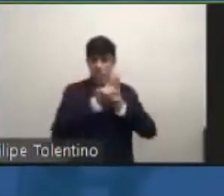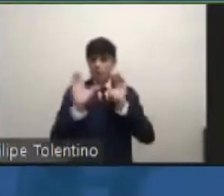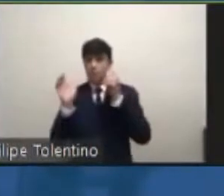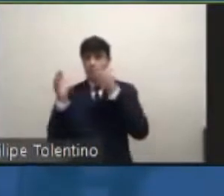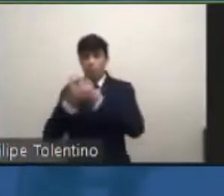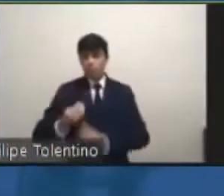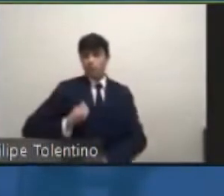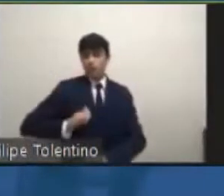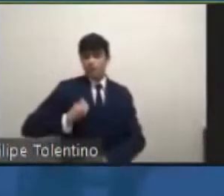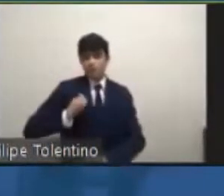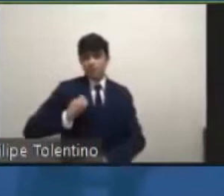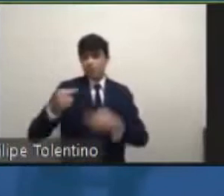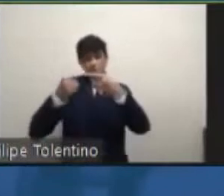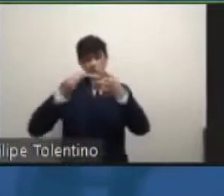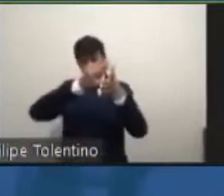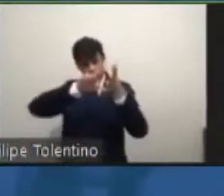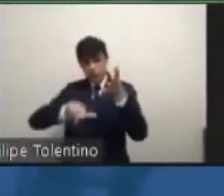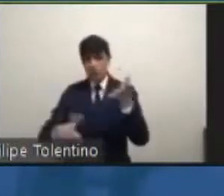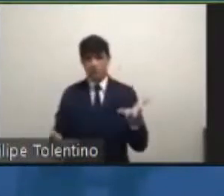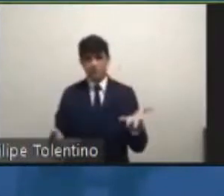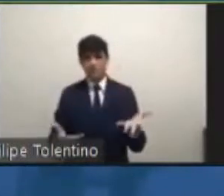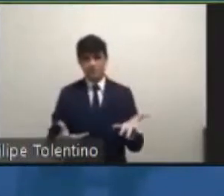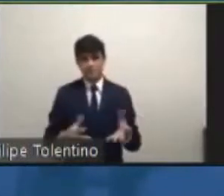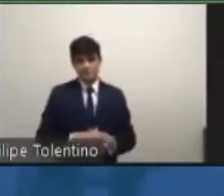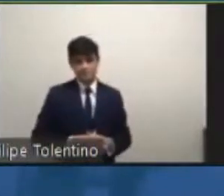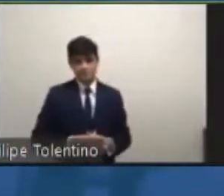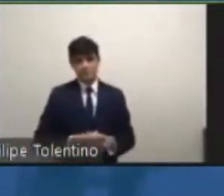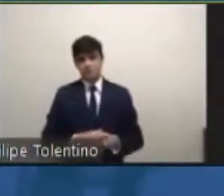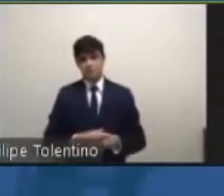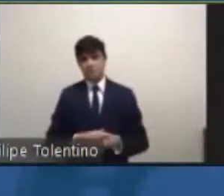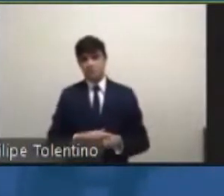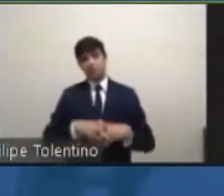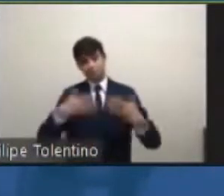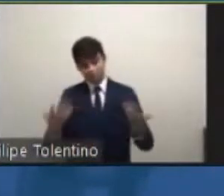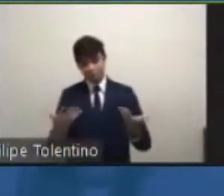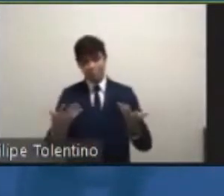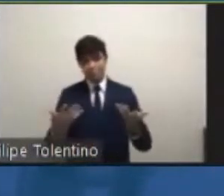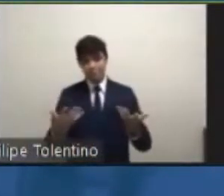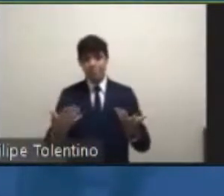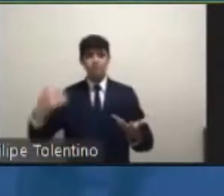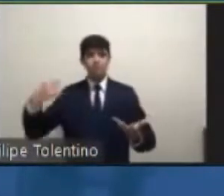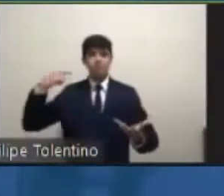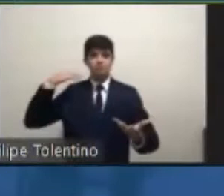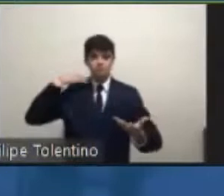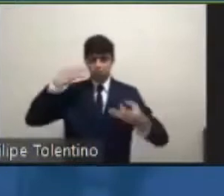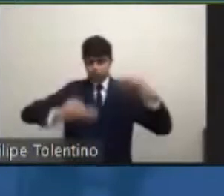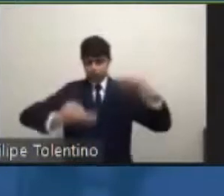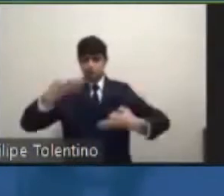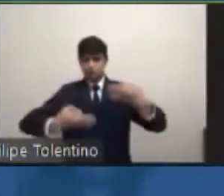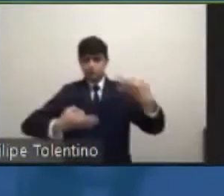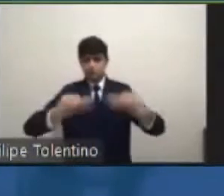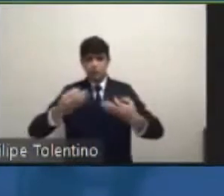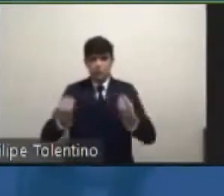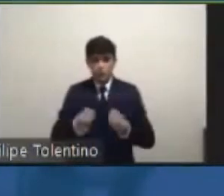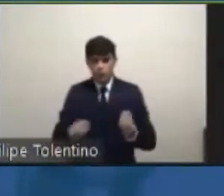que está envolvido nela, né? E, devido a isso, vários tribunais eles têm já se posicionado nesse sentido, tanto de primeira como